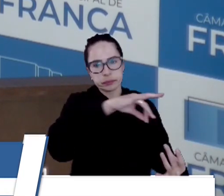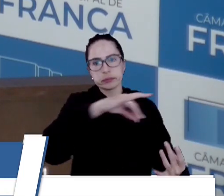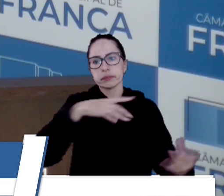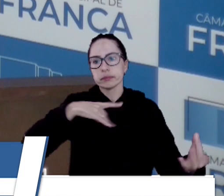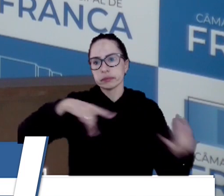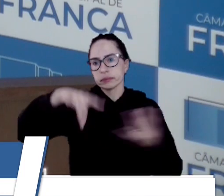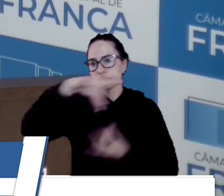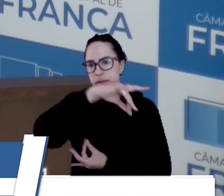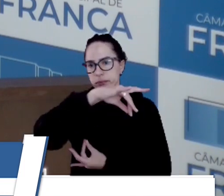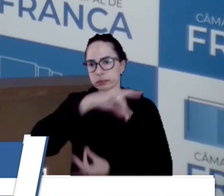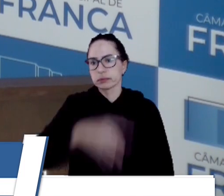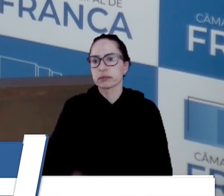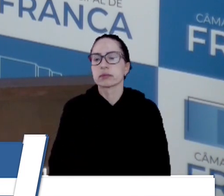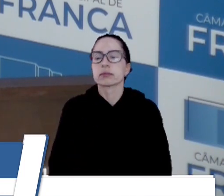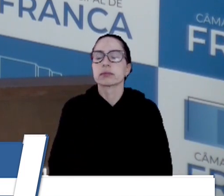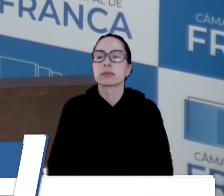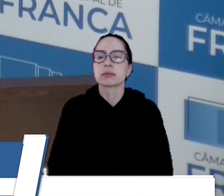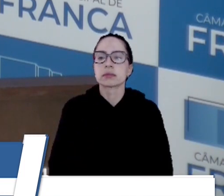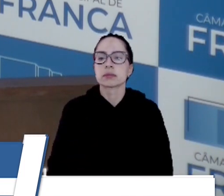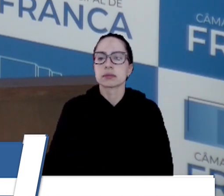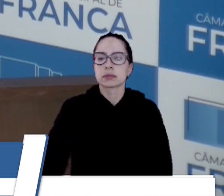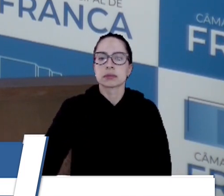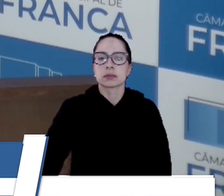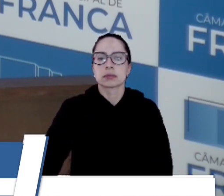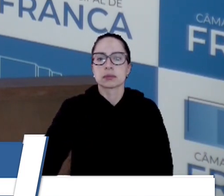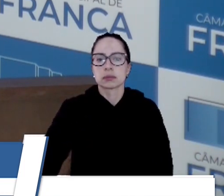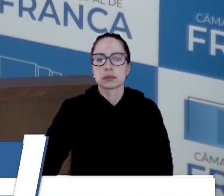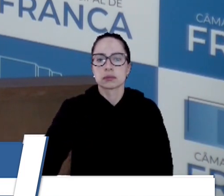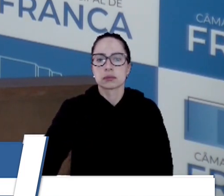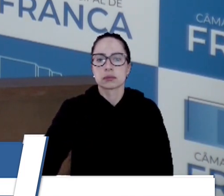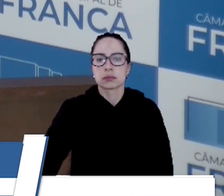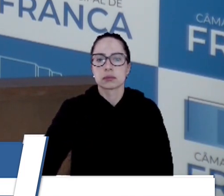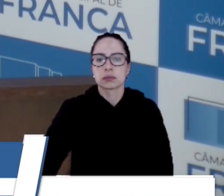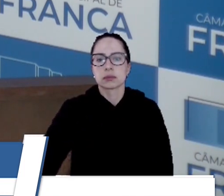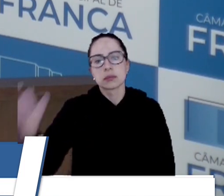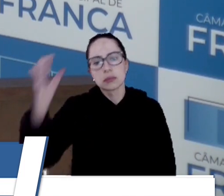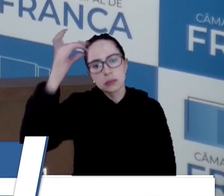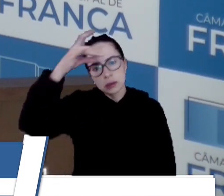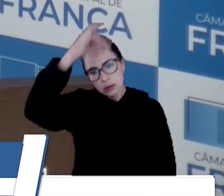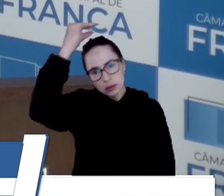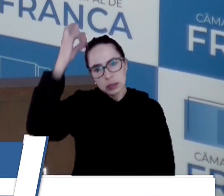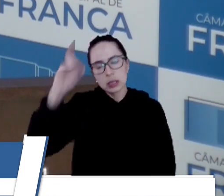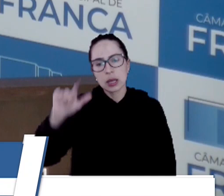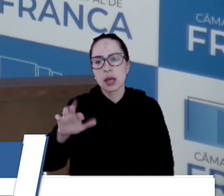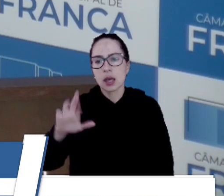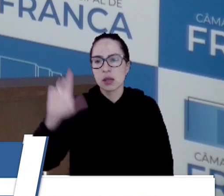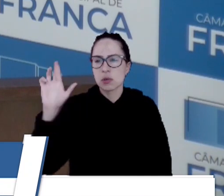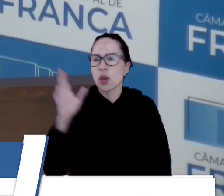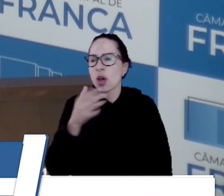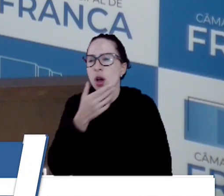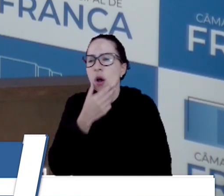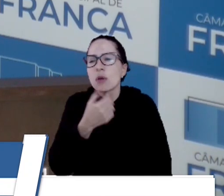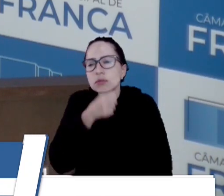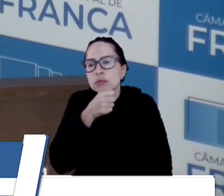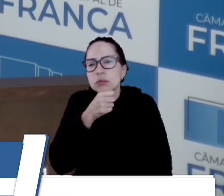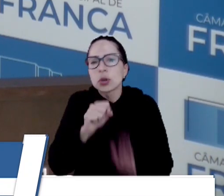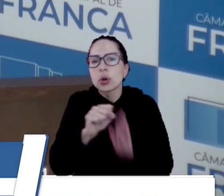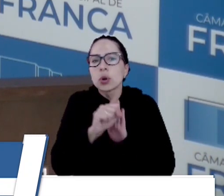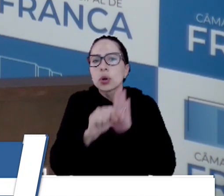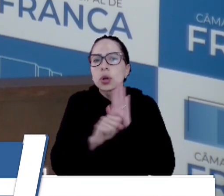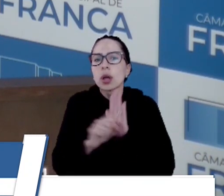desencarnado. A doutrina espírita foi organizada por um idoso do século XIX,